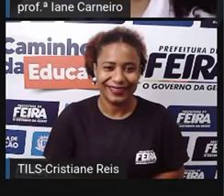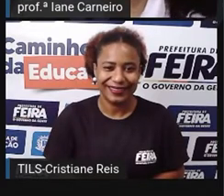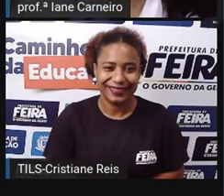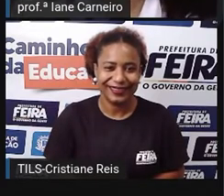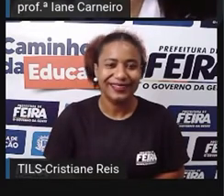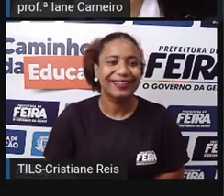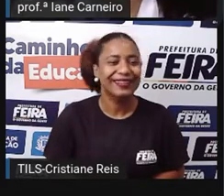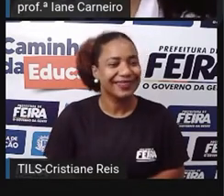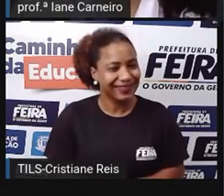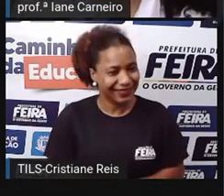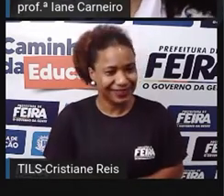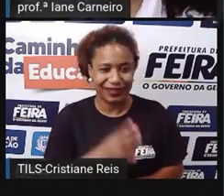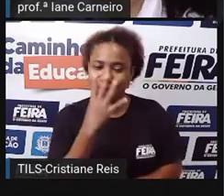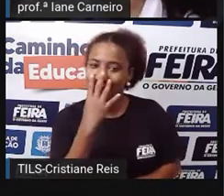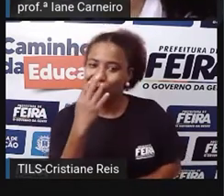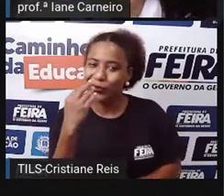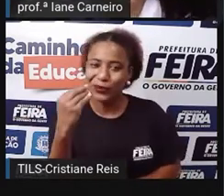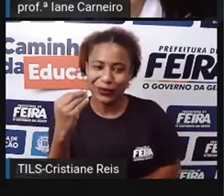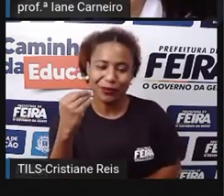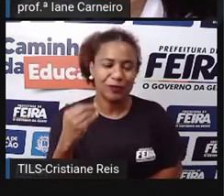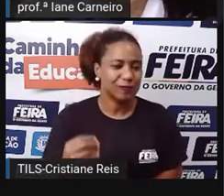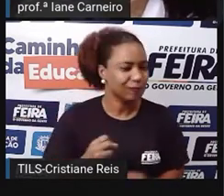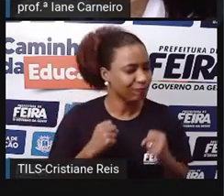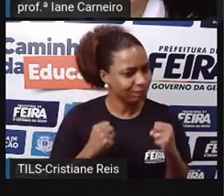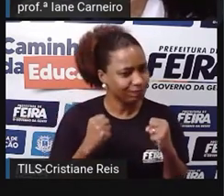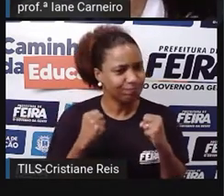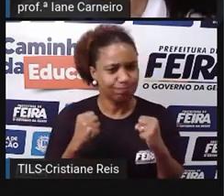O lobo ficou chateado.